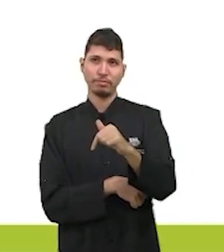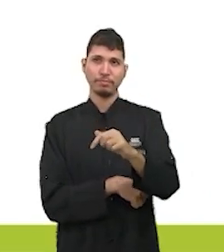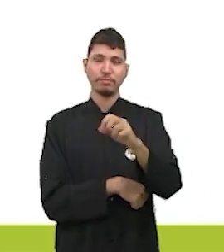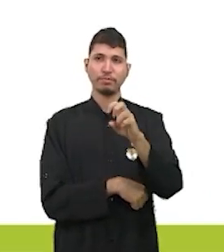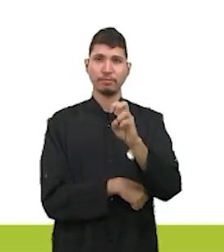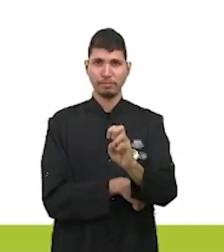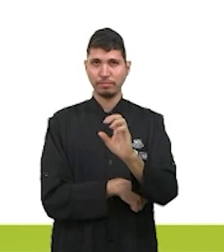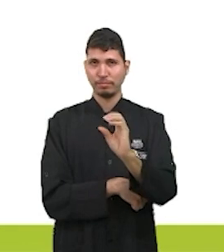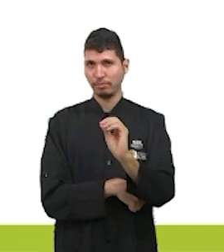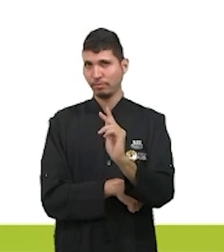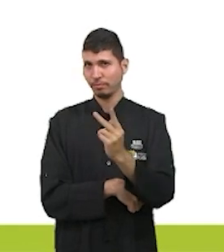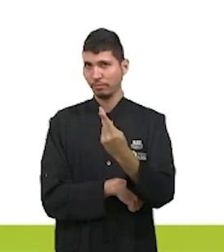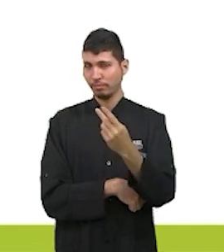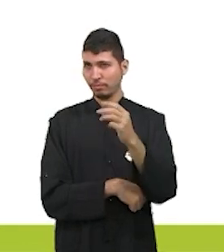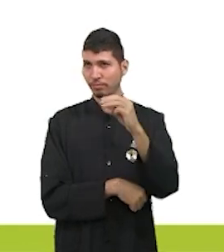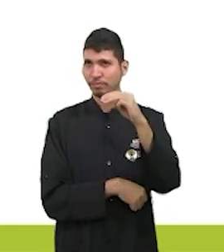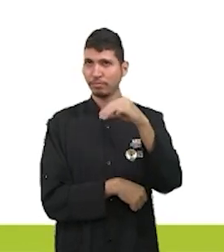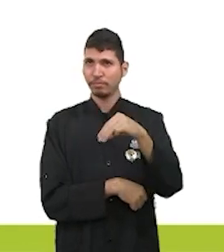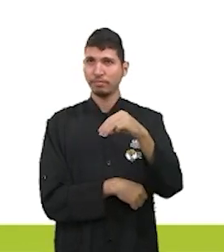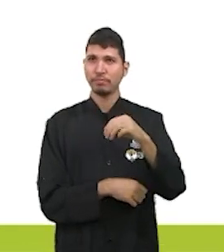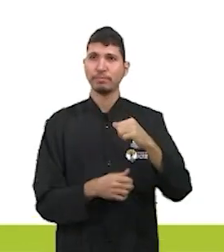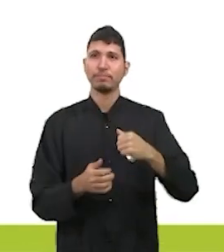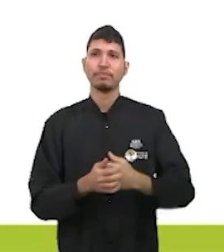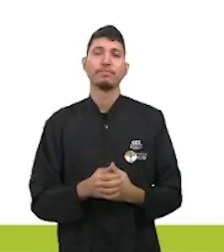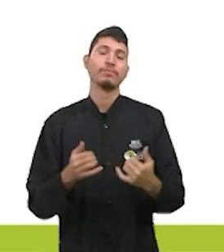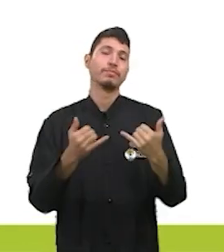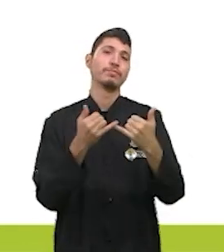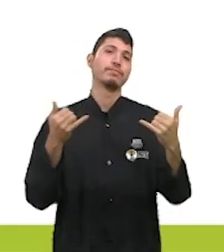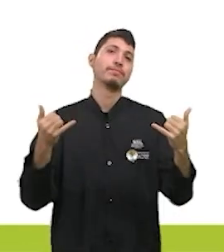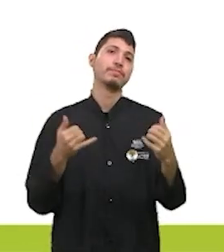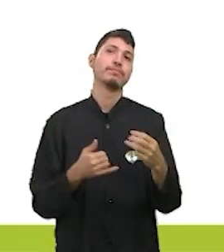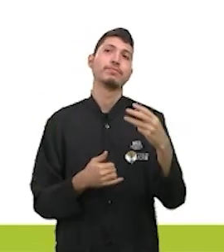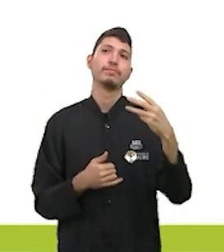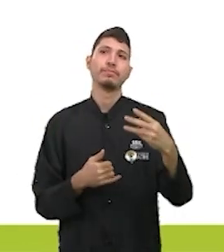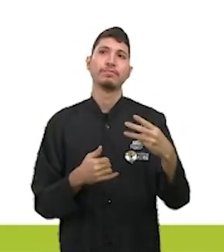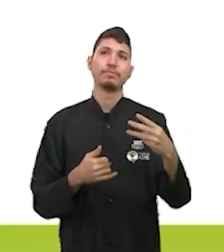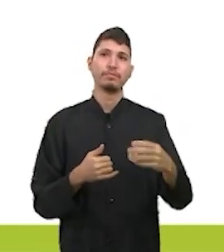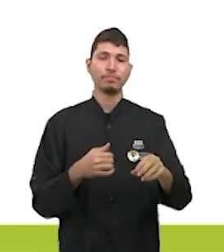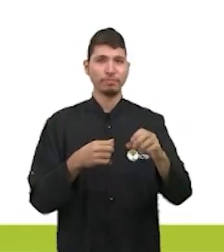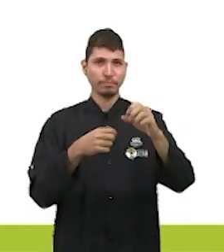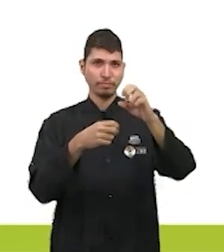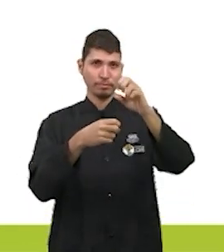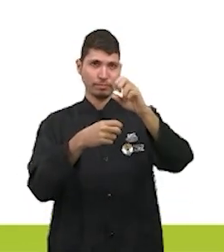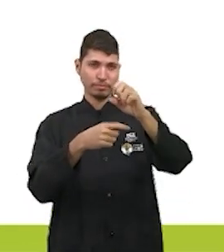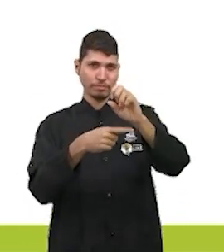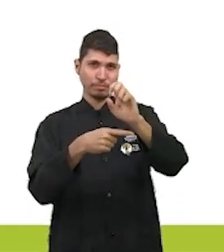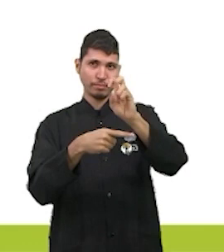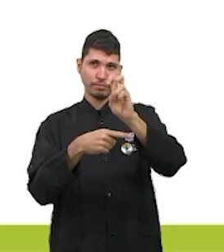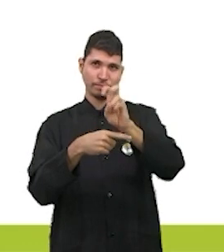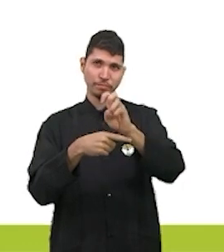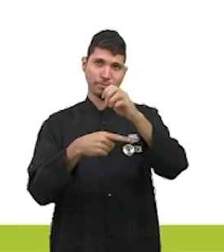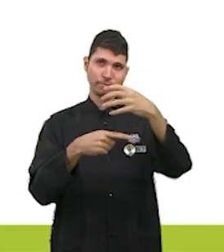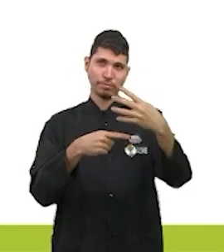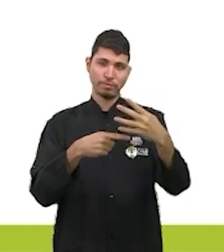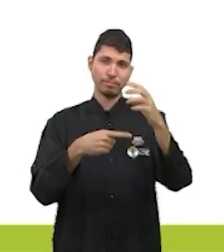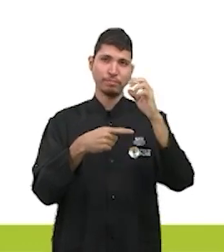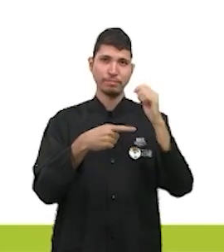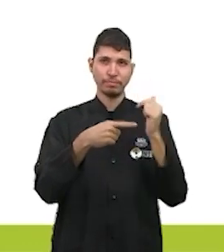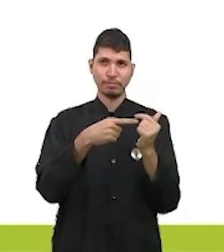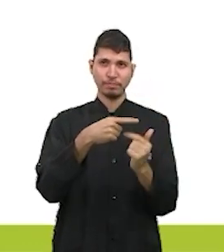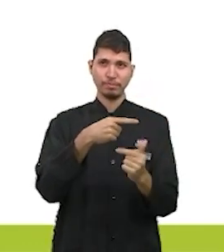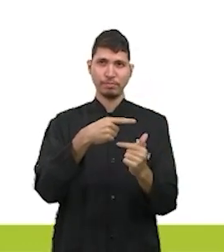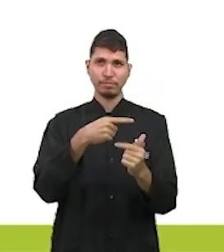eu tenho um comprimento aí de 54 e uma área valendo 2. Então, vou pegar